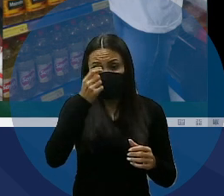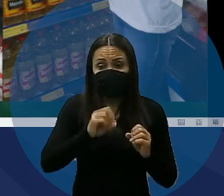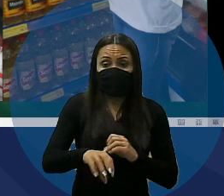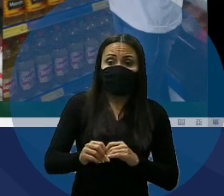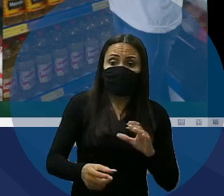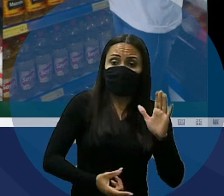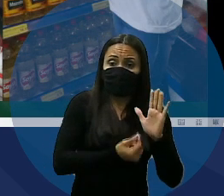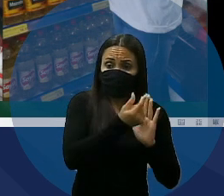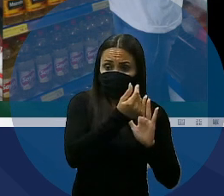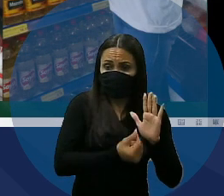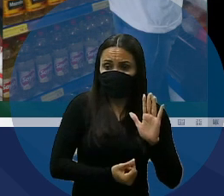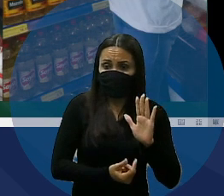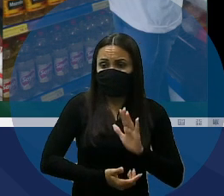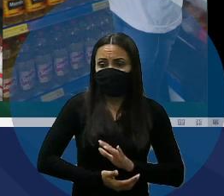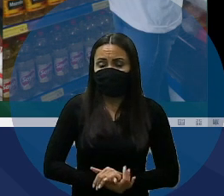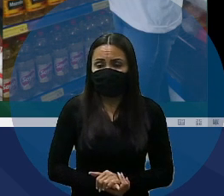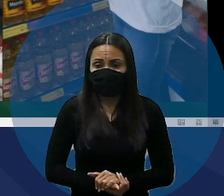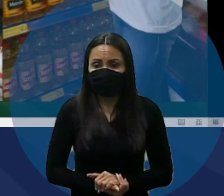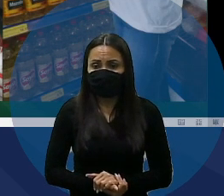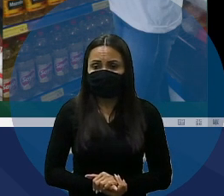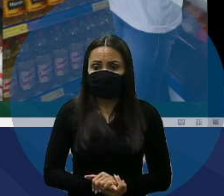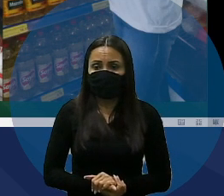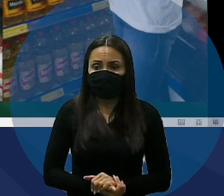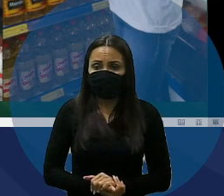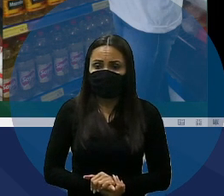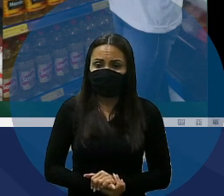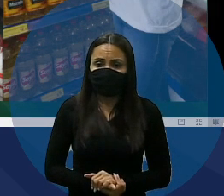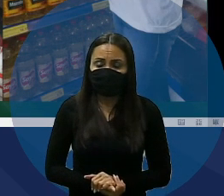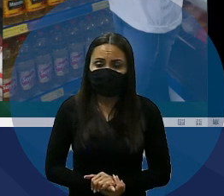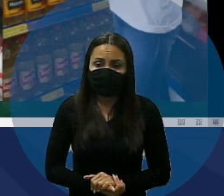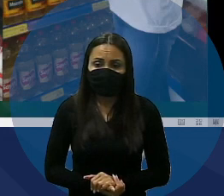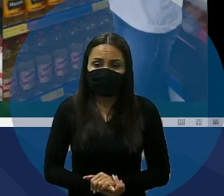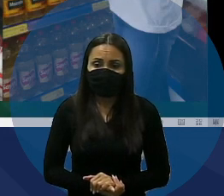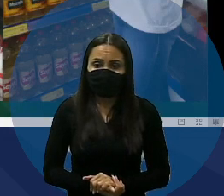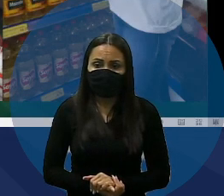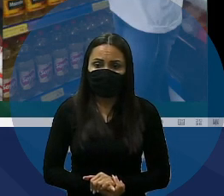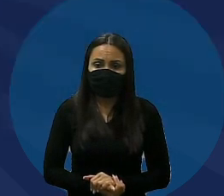mais. Então é isso, meu muito obrigada.